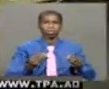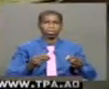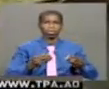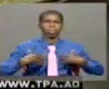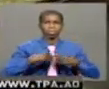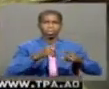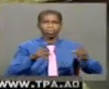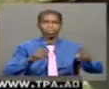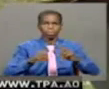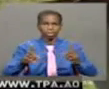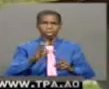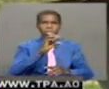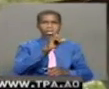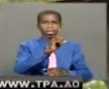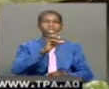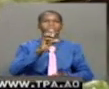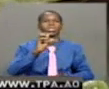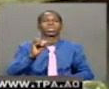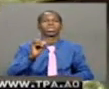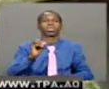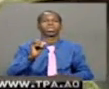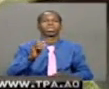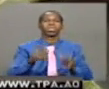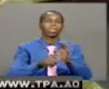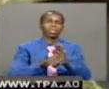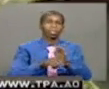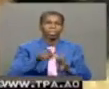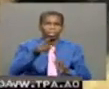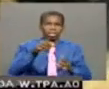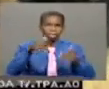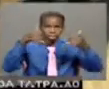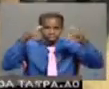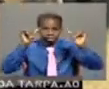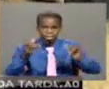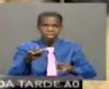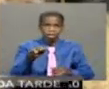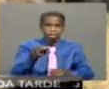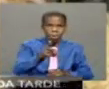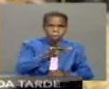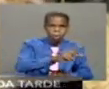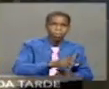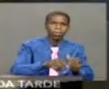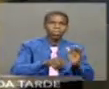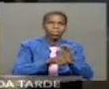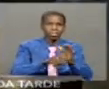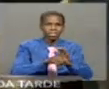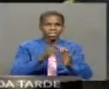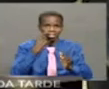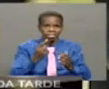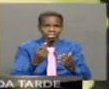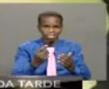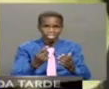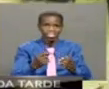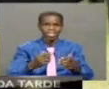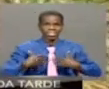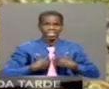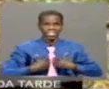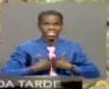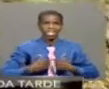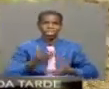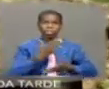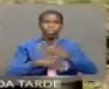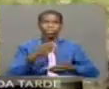mamíferos, incluindo as 5 espécies emblemáticas designadas por Big Five da fauna mundial que mais